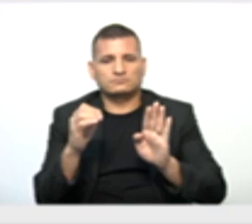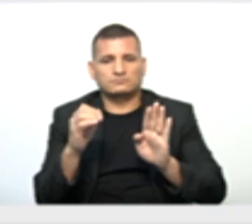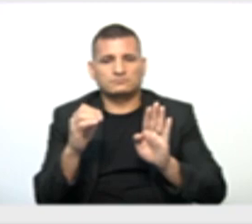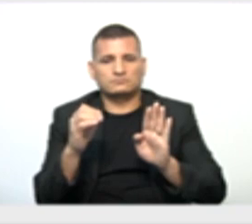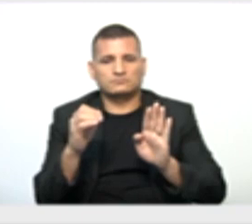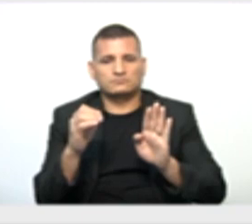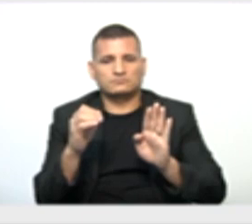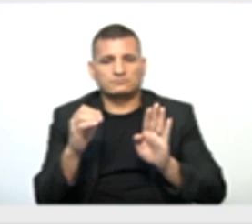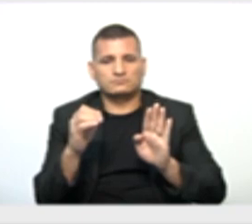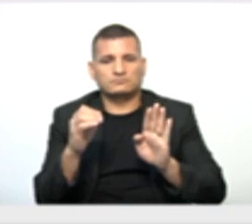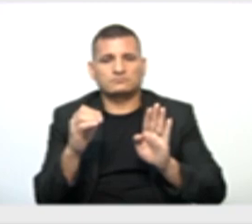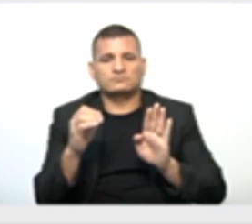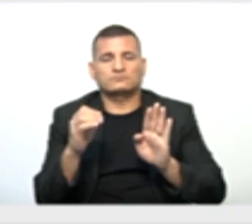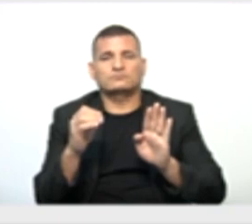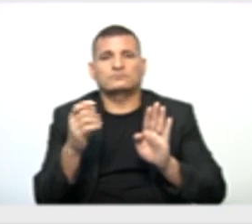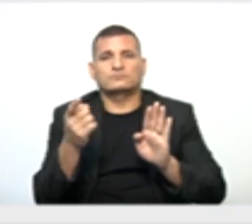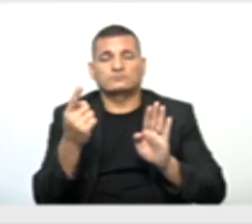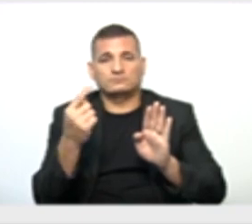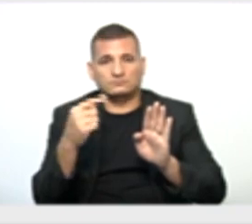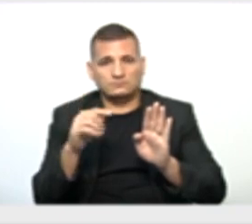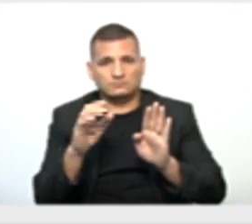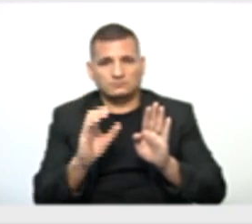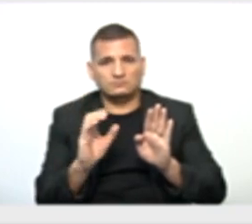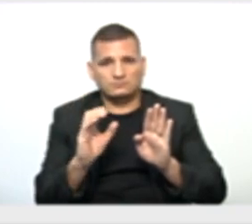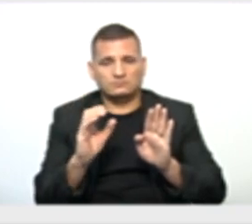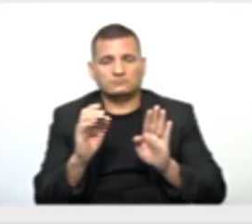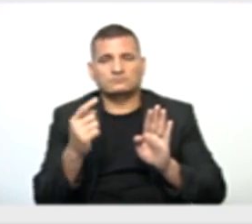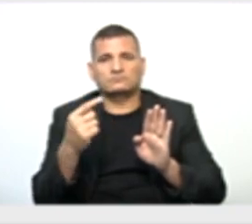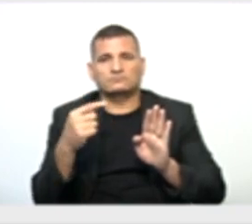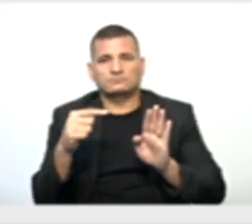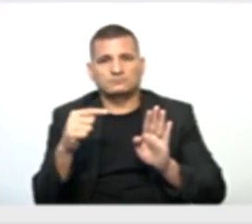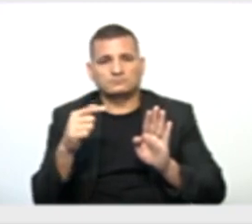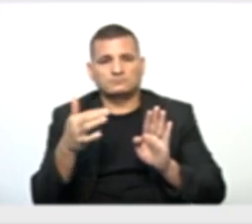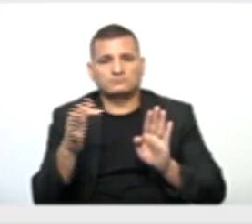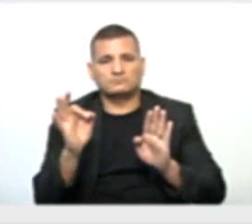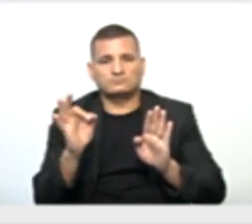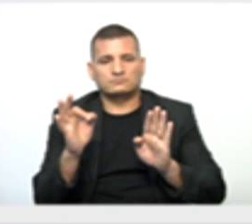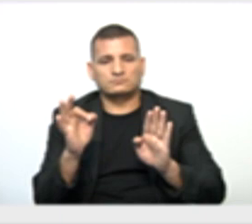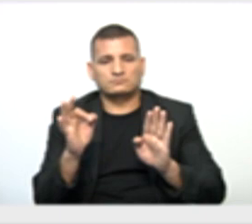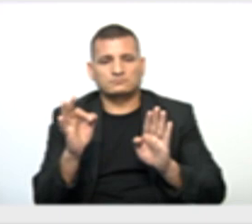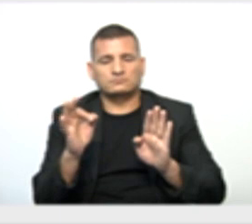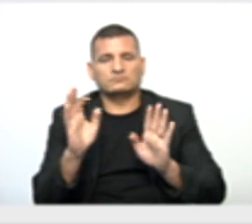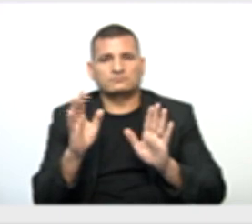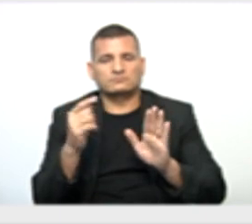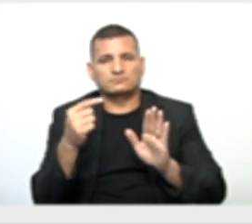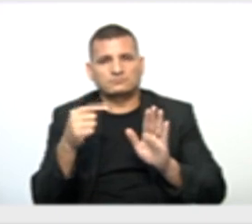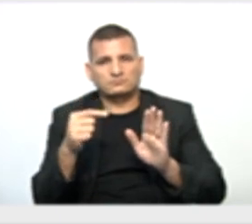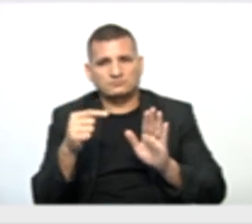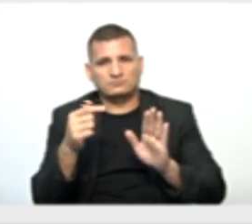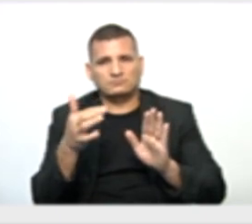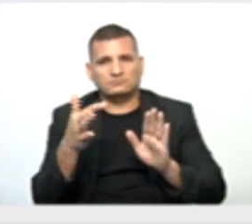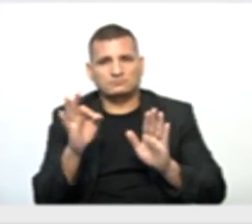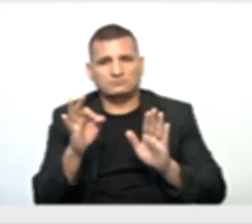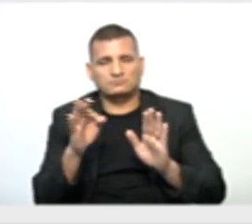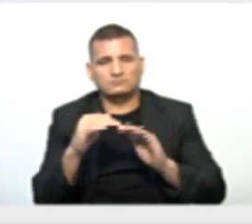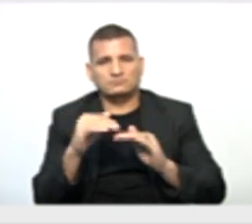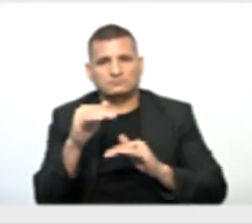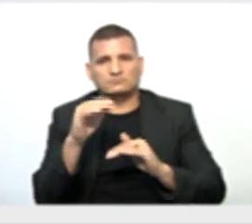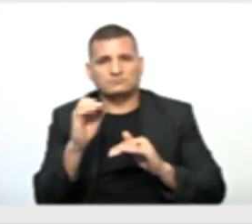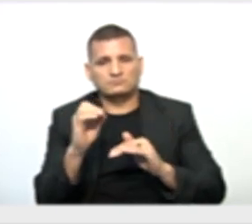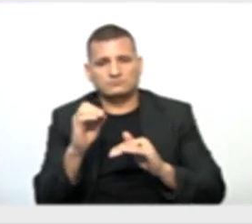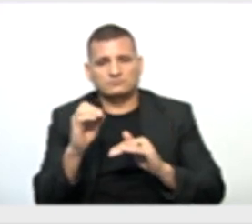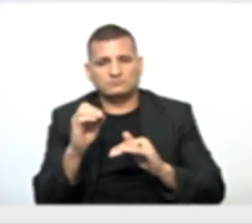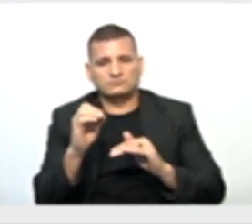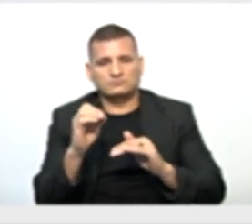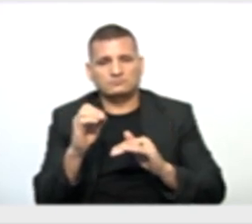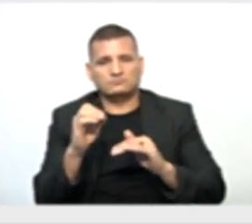valor menos 10. Aí ele vai perguntar, aqui ó, menos 10 é maior que zero? Menos 10 não é maior que zero,